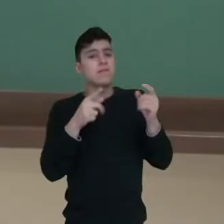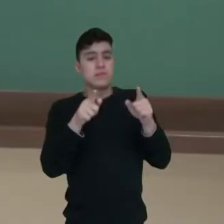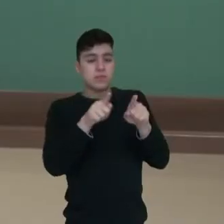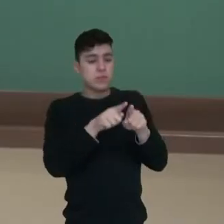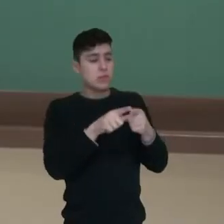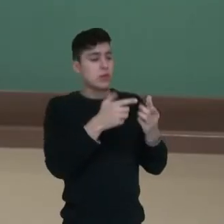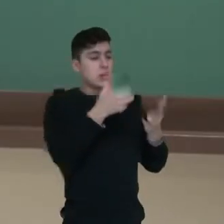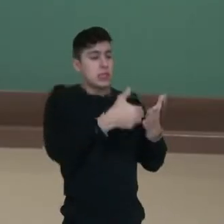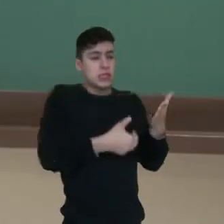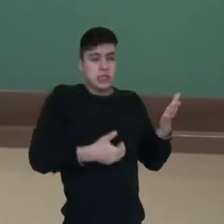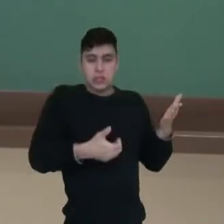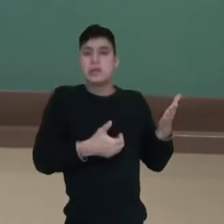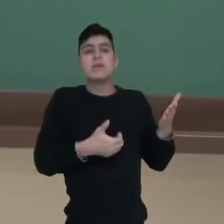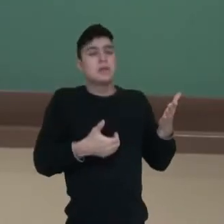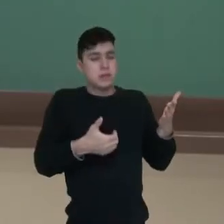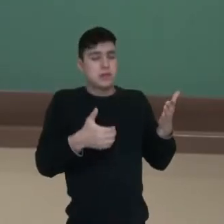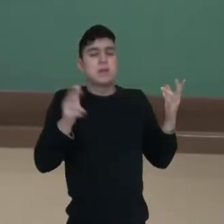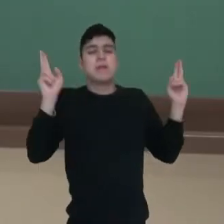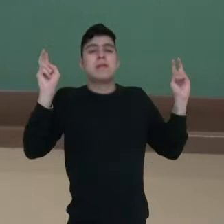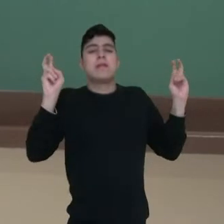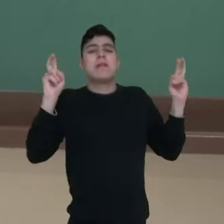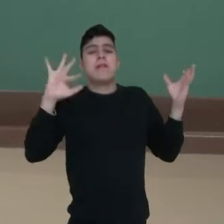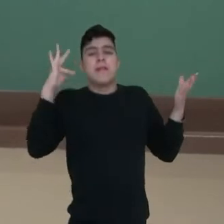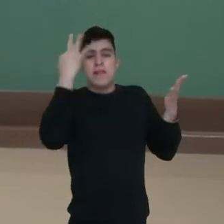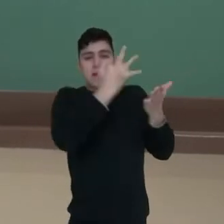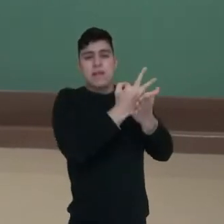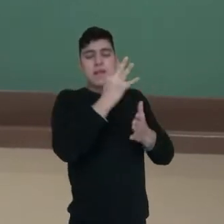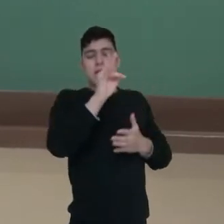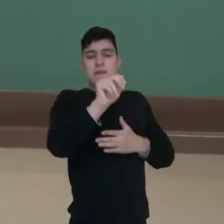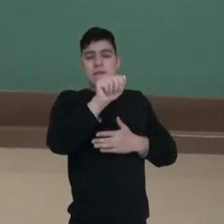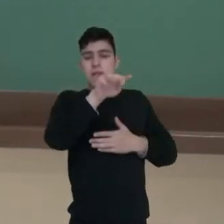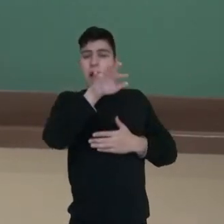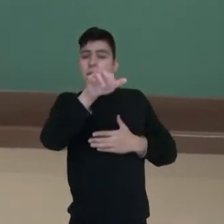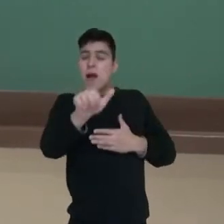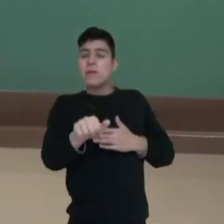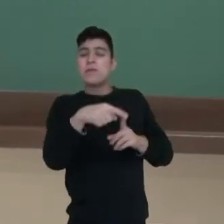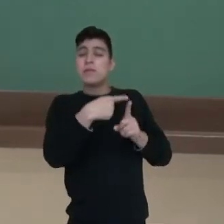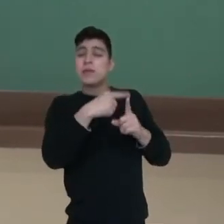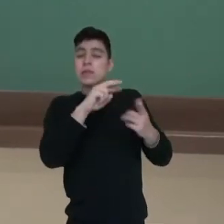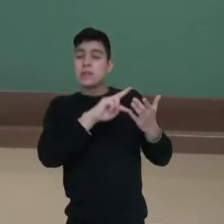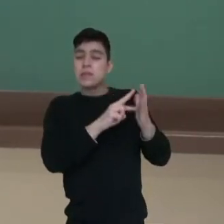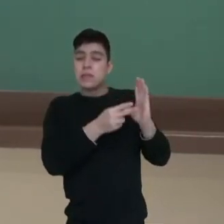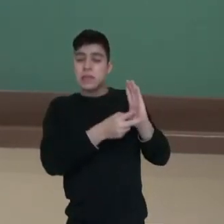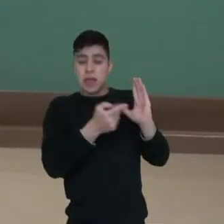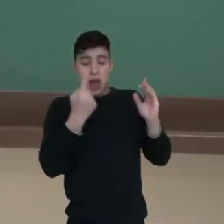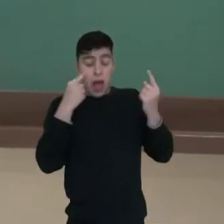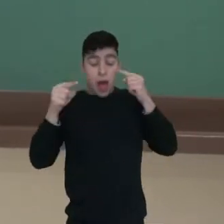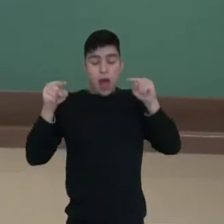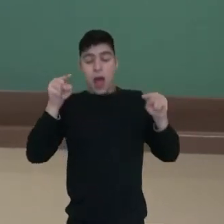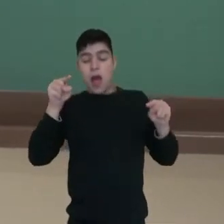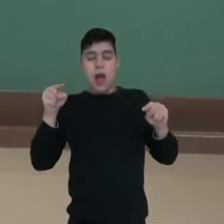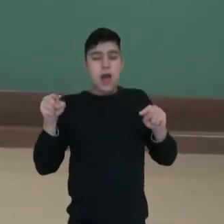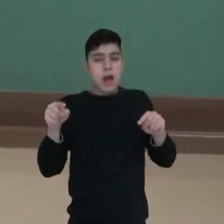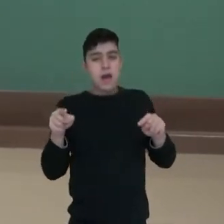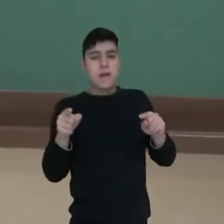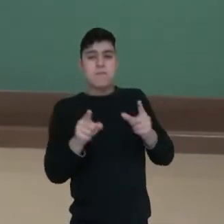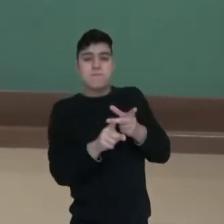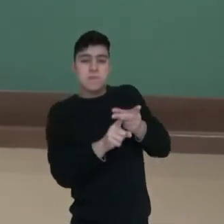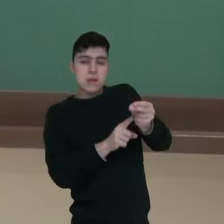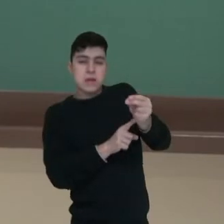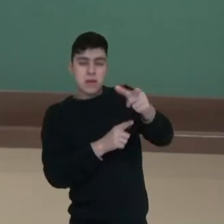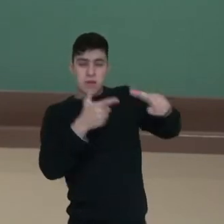o árbitro, ele pode observar. Talvez eu tenha alguma vantagem sobre os